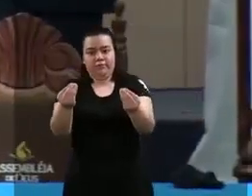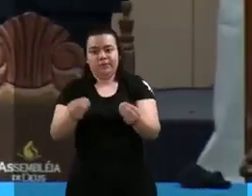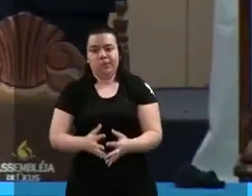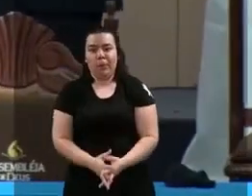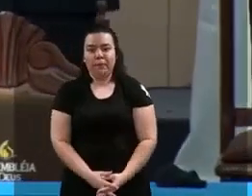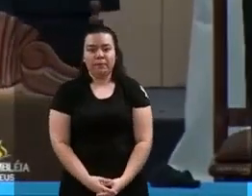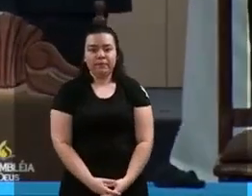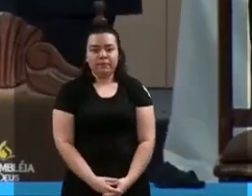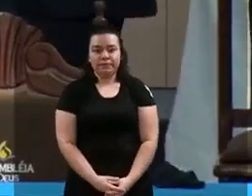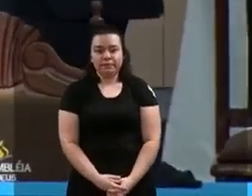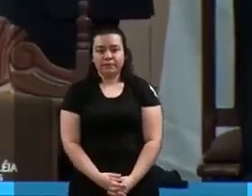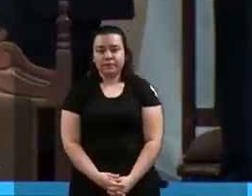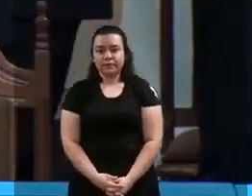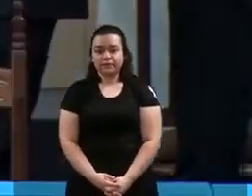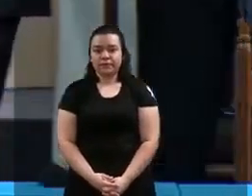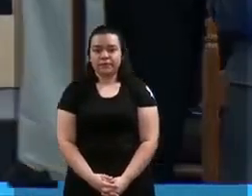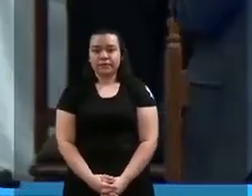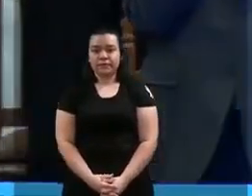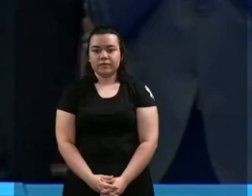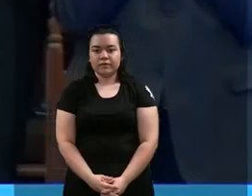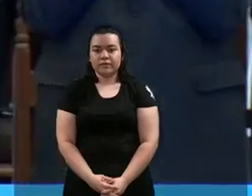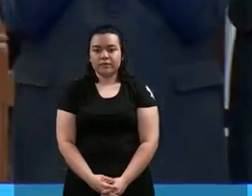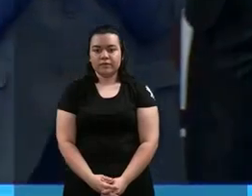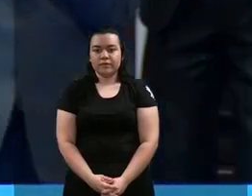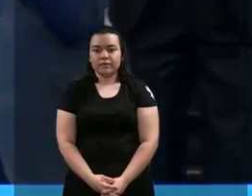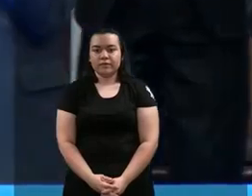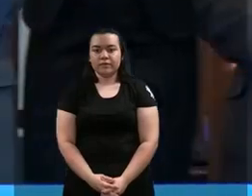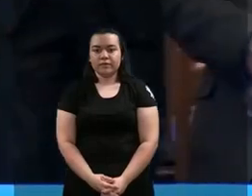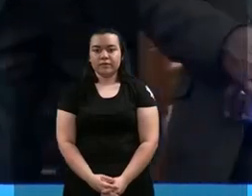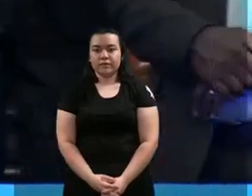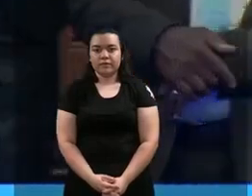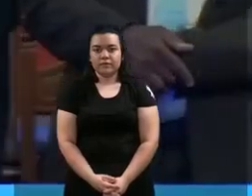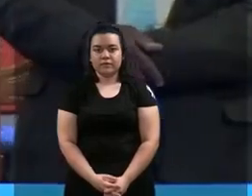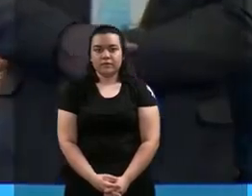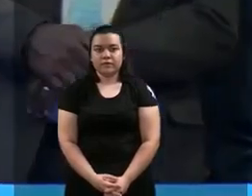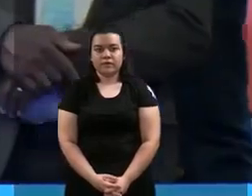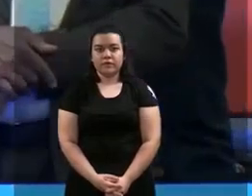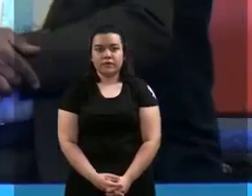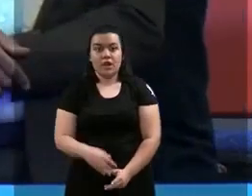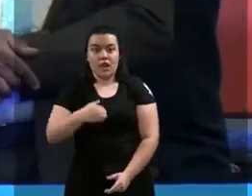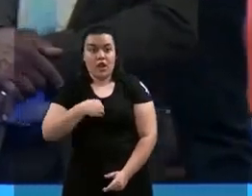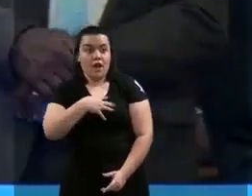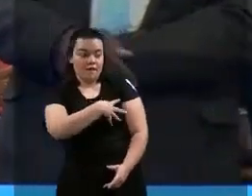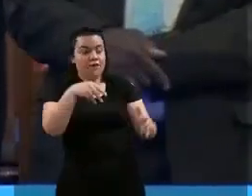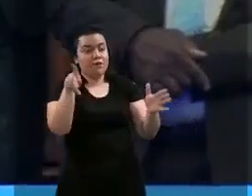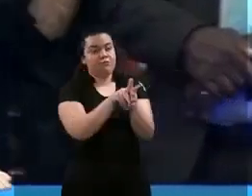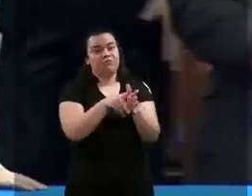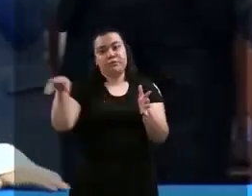eu sou aquele que veio de Deus, o pão vivo que desceu do céu. Em João capítulo